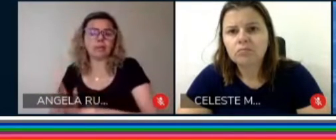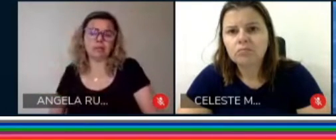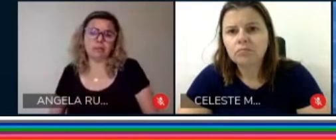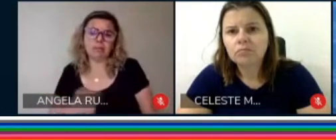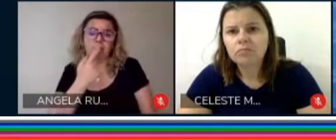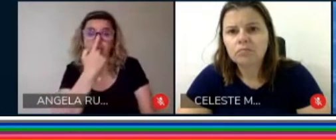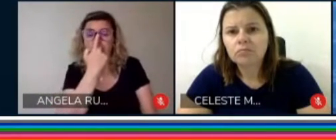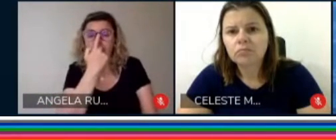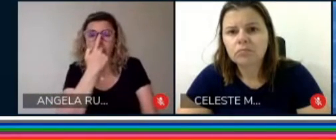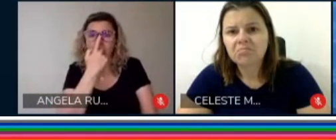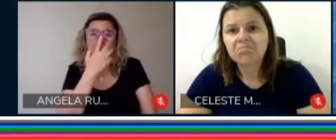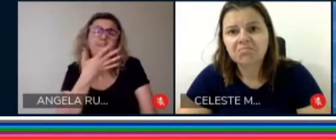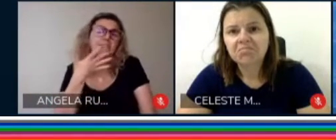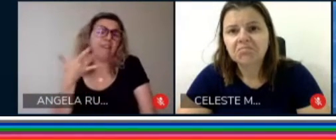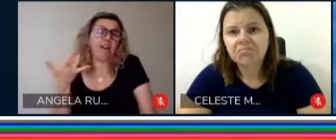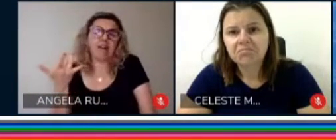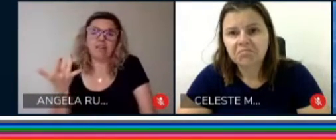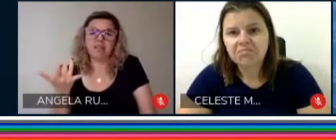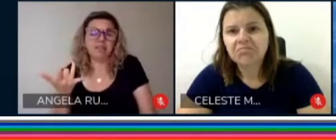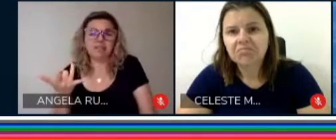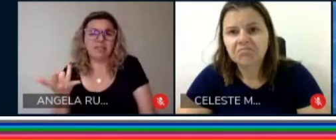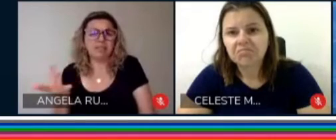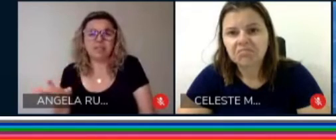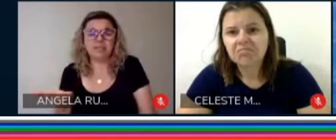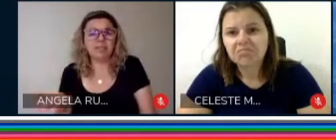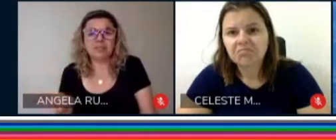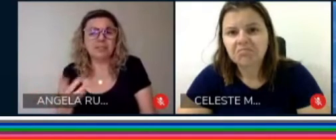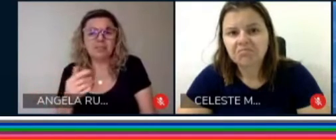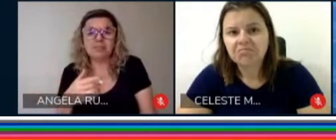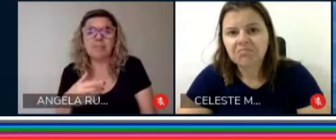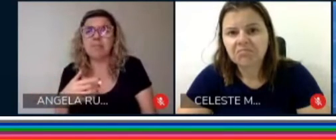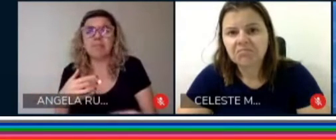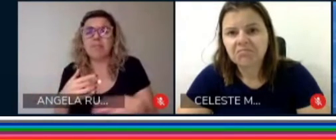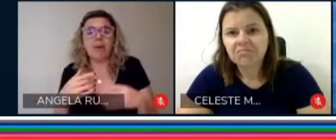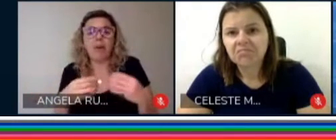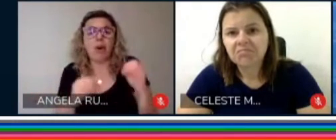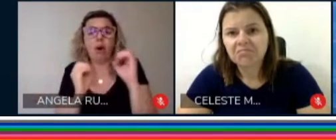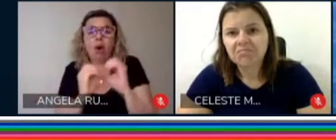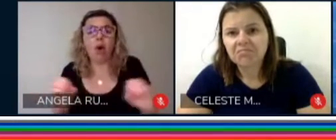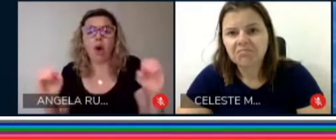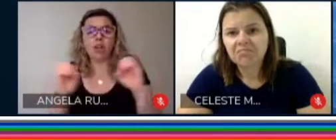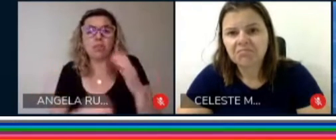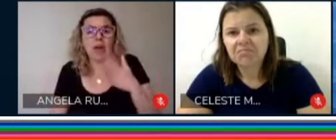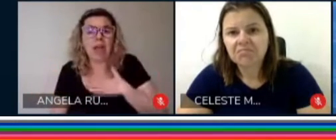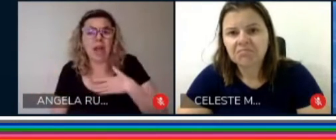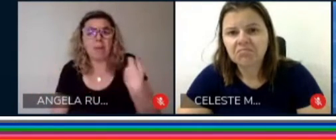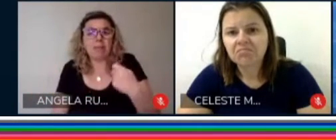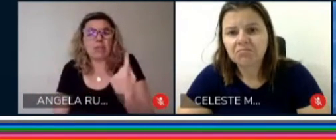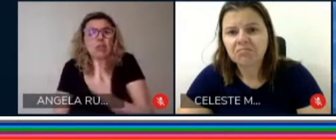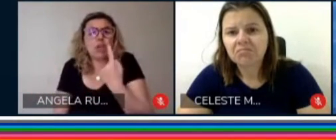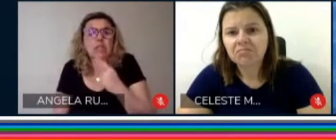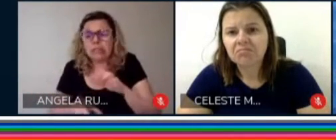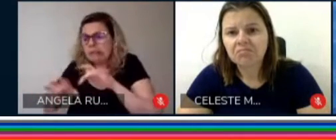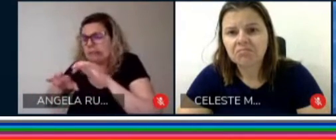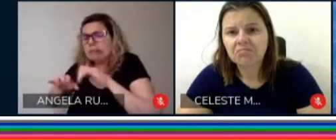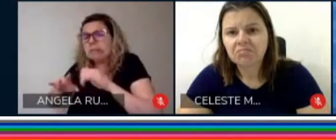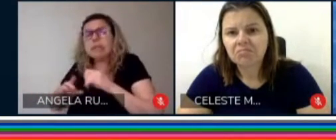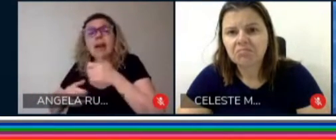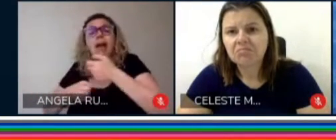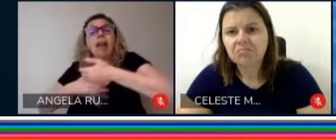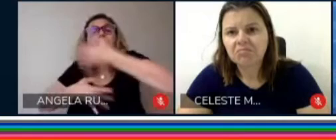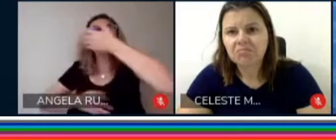referências. Simpático, né? Bem simpático. A gente não tem que ficar fazendo essa passagem sozinhos, né? Pensar